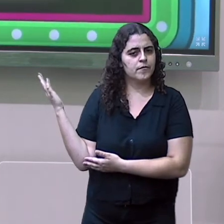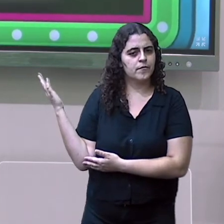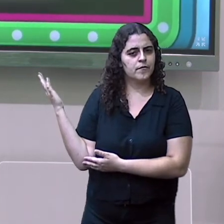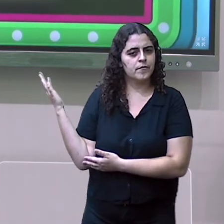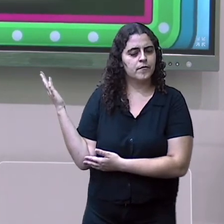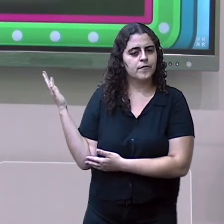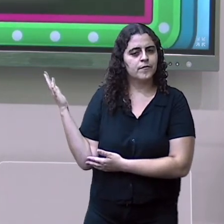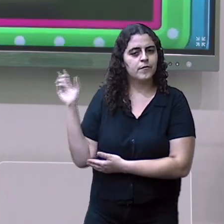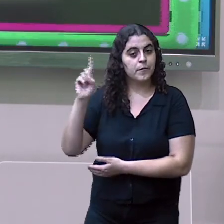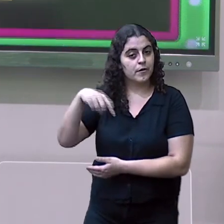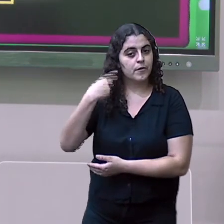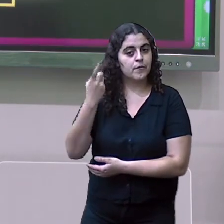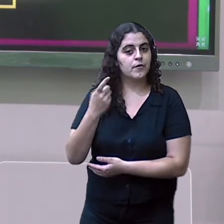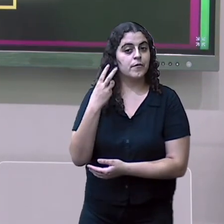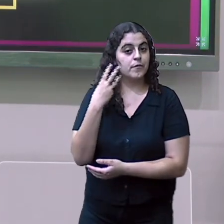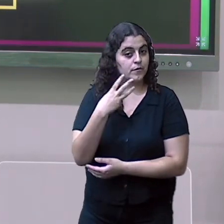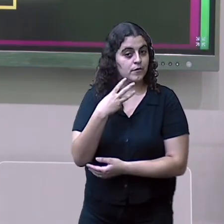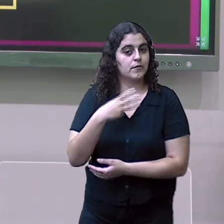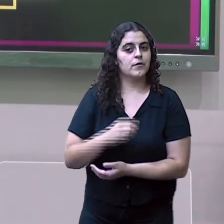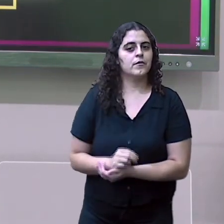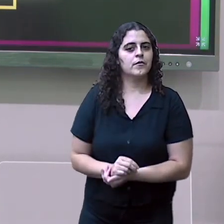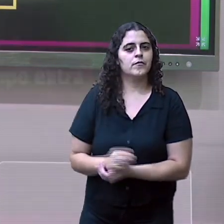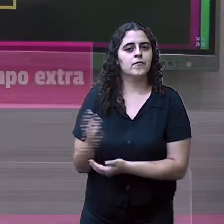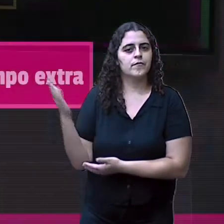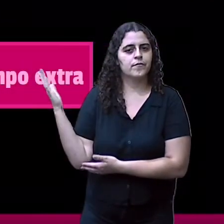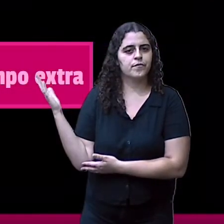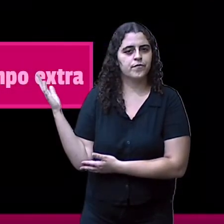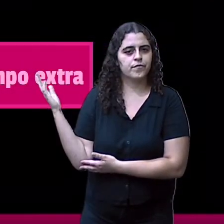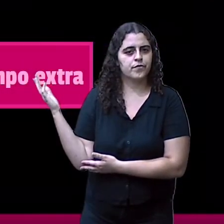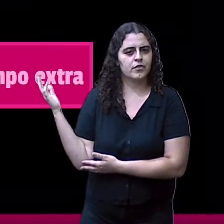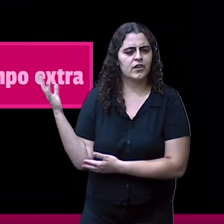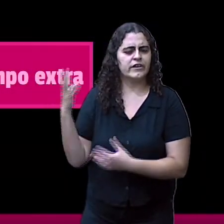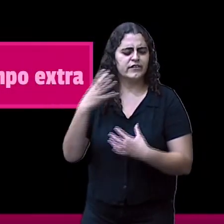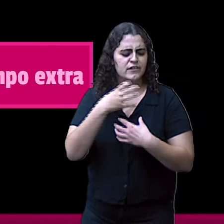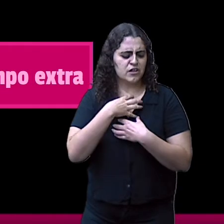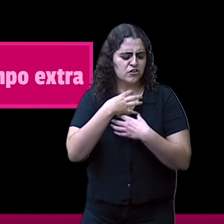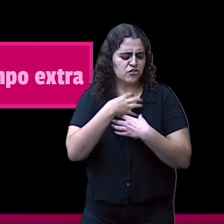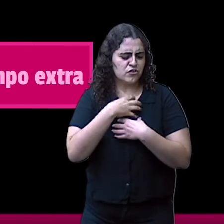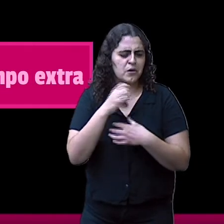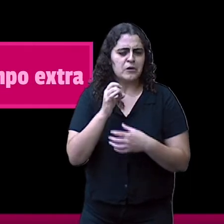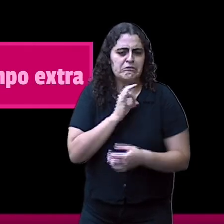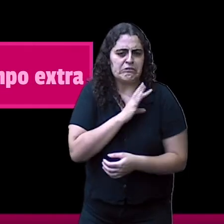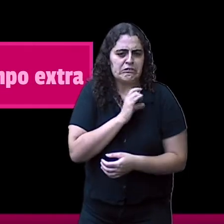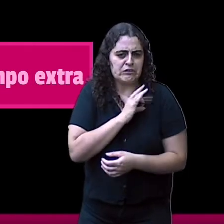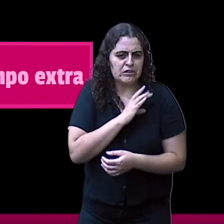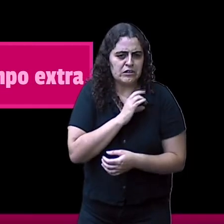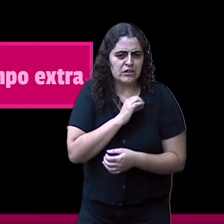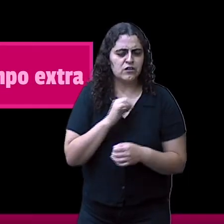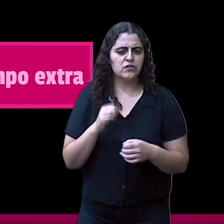Muito bem, preparem-se para a terceira pergunta, também uma afirmativa. Sentir medo